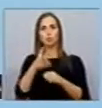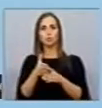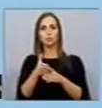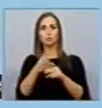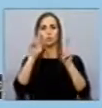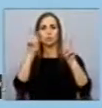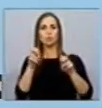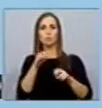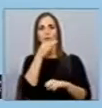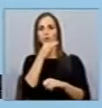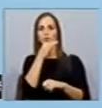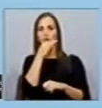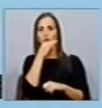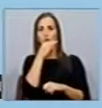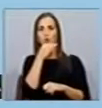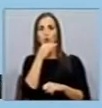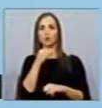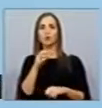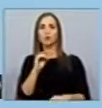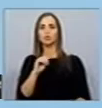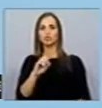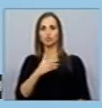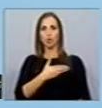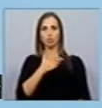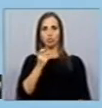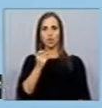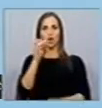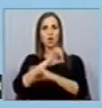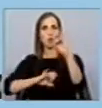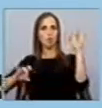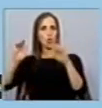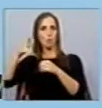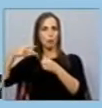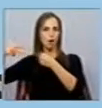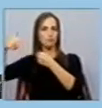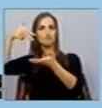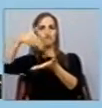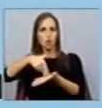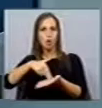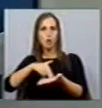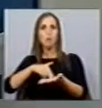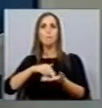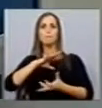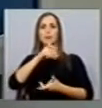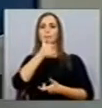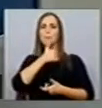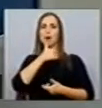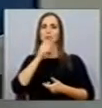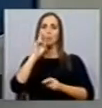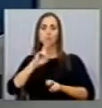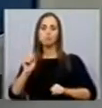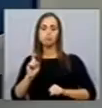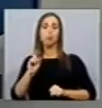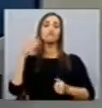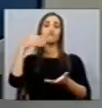marcou a semana, a sonda europeia chegou a Marte, mas depois não foi localizada. Ela chegou, e como escreveu